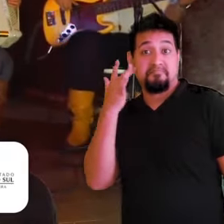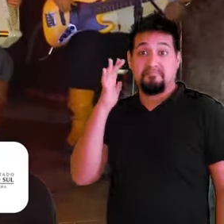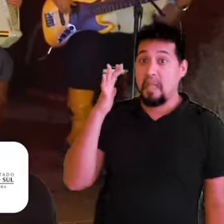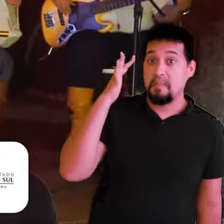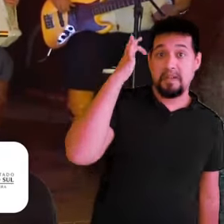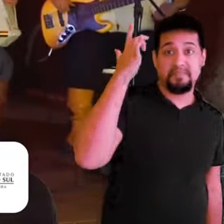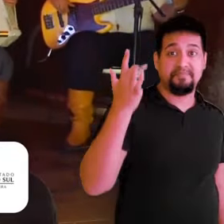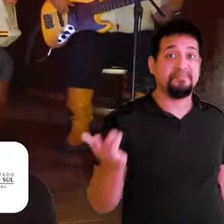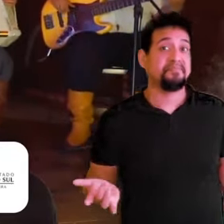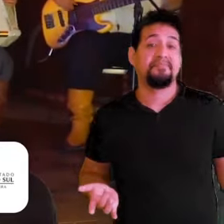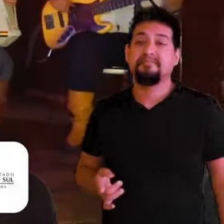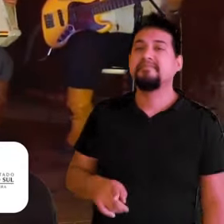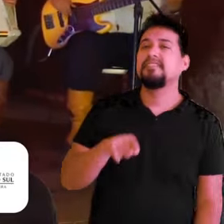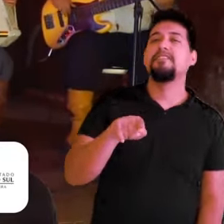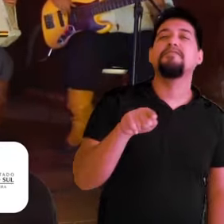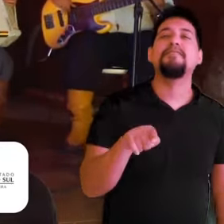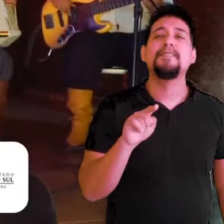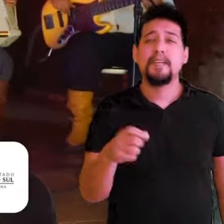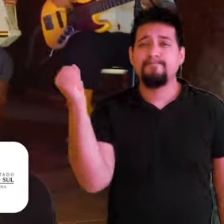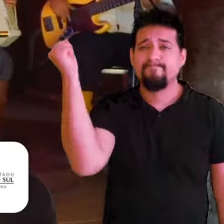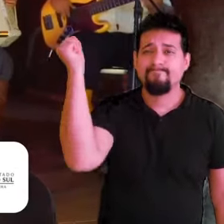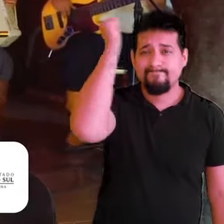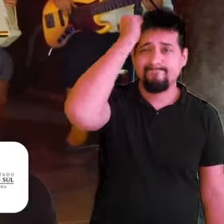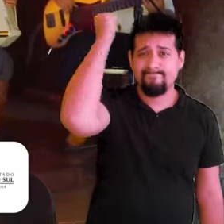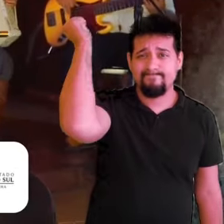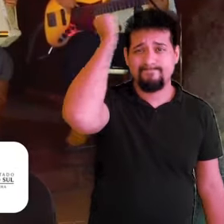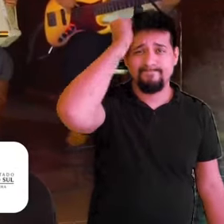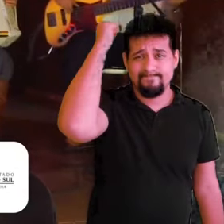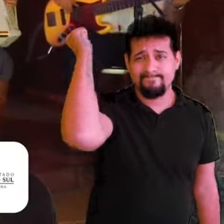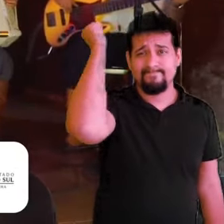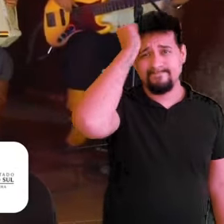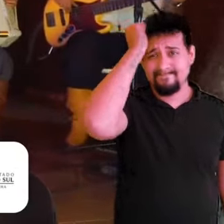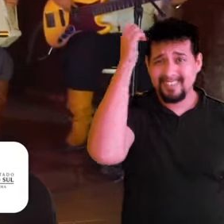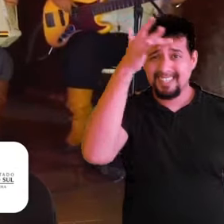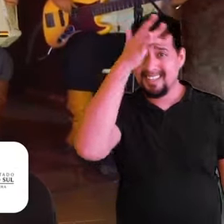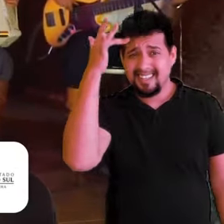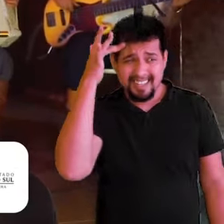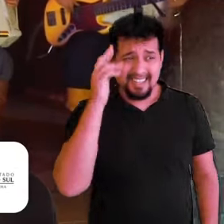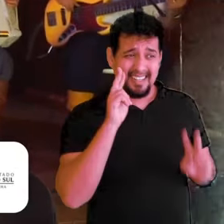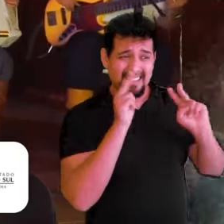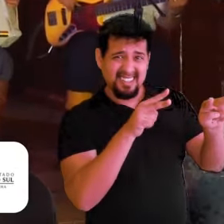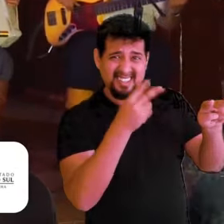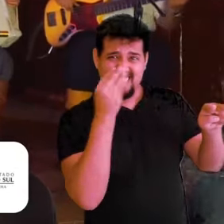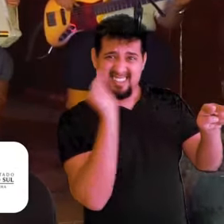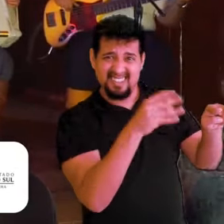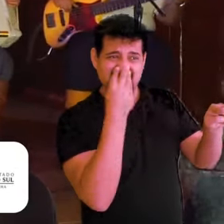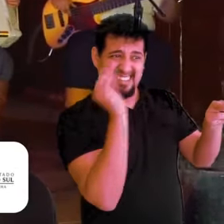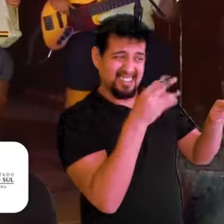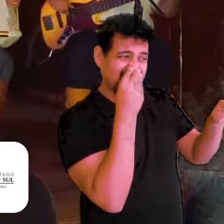lugar. Quem sabe amanhã, quando você se arrepender e mais querer